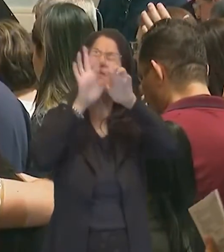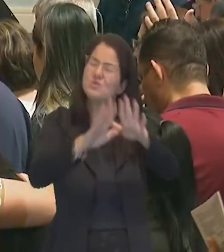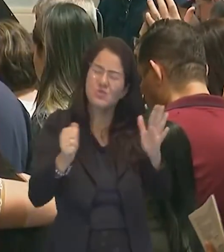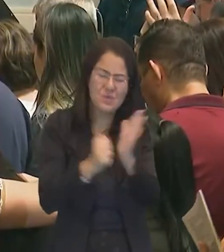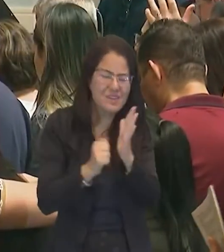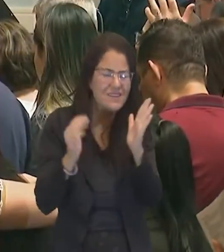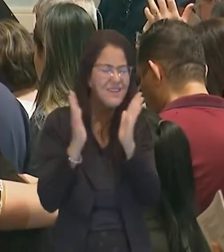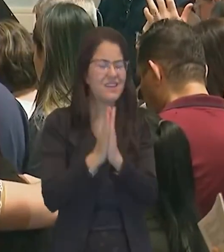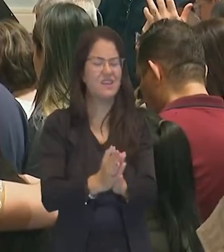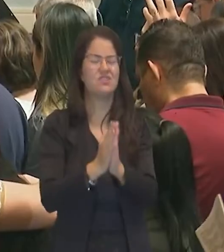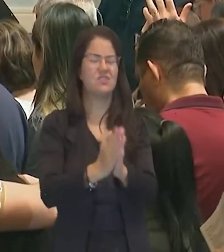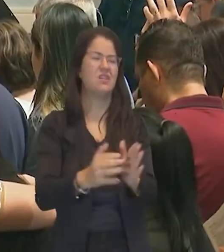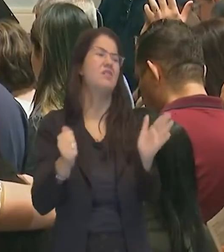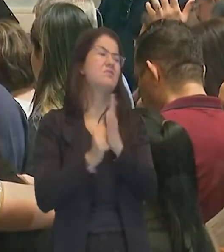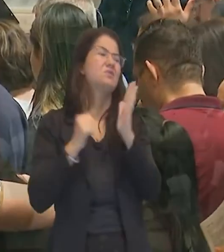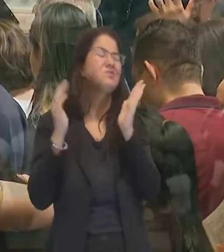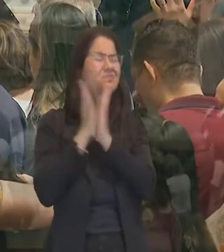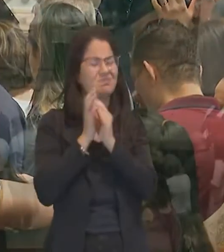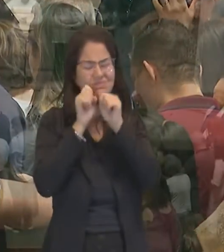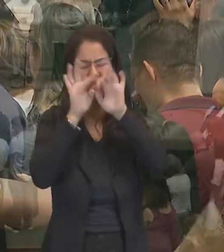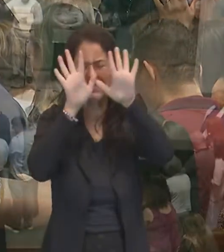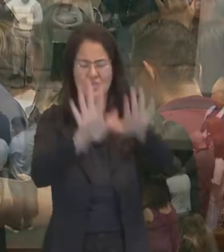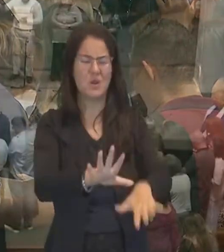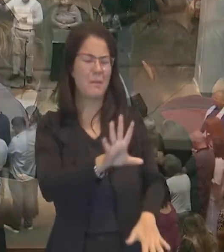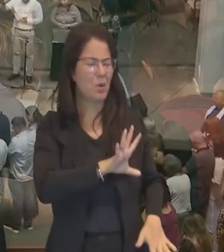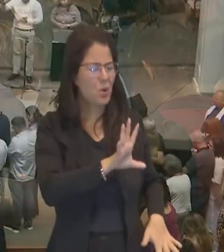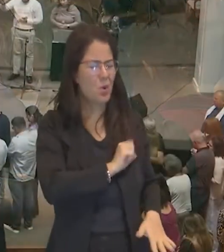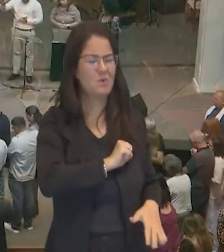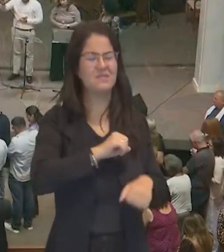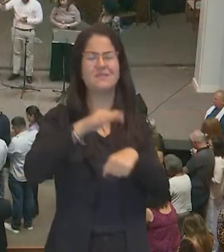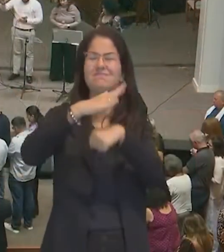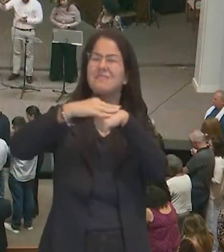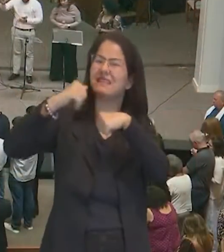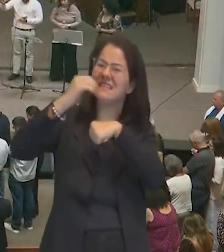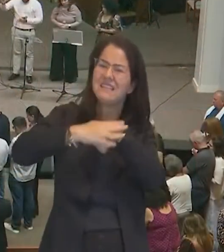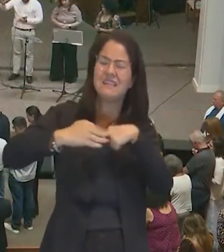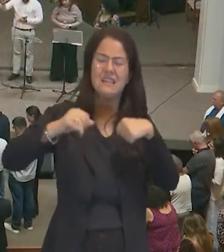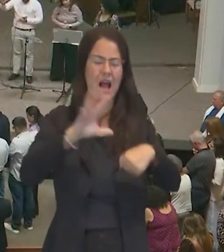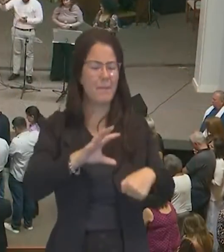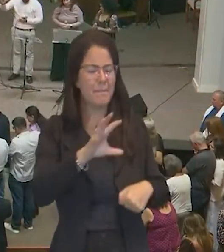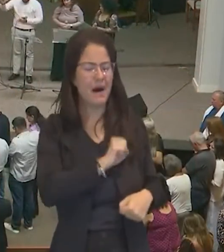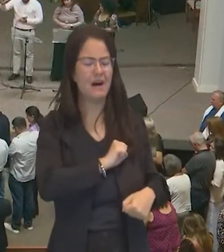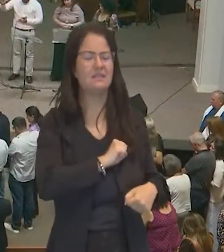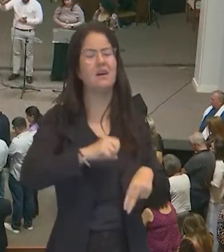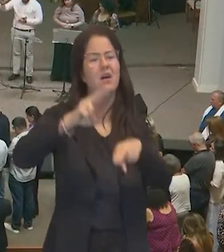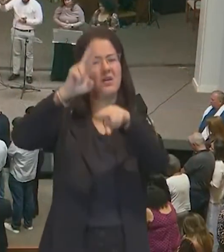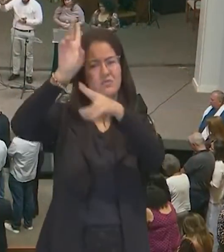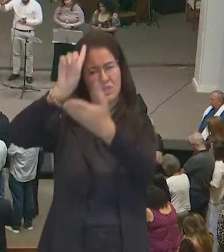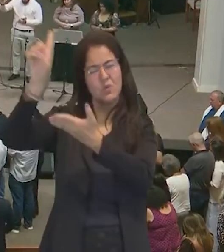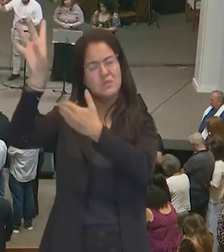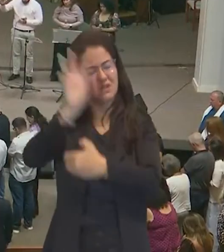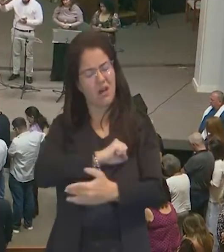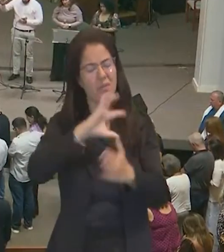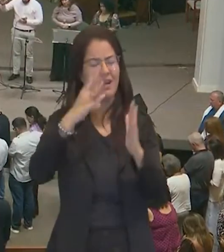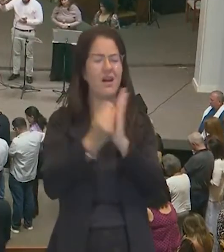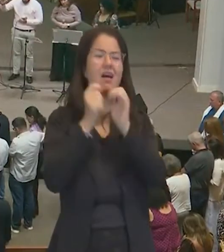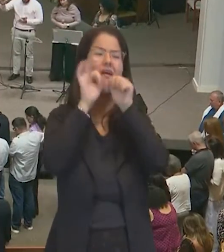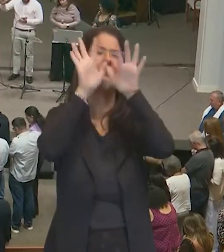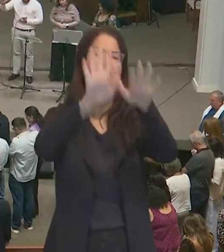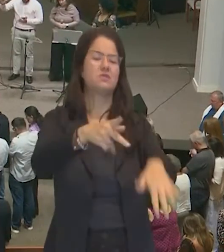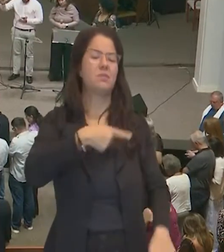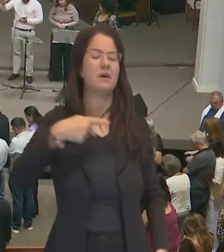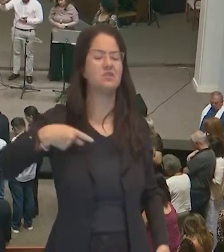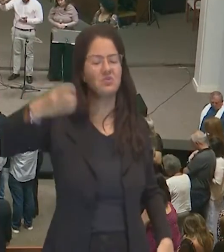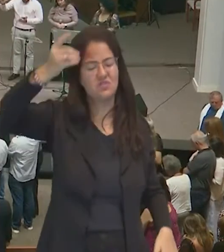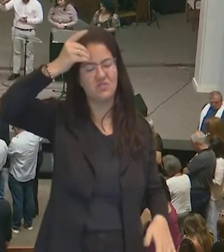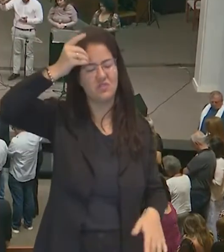Ó Deus, uma igreja tão amorosa, uma igreja tão querida, uma igreja tão amada pelo Senhor. Abençoe pastor Davi, traga-o